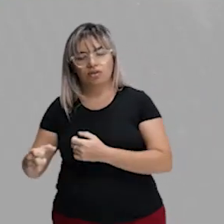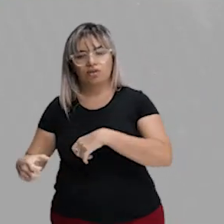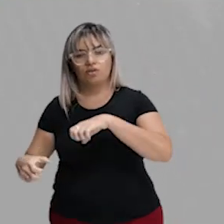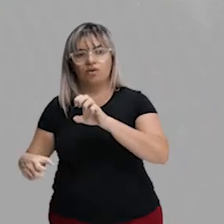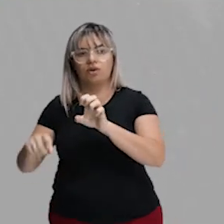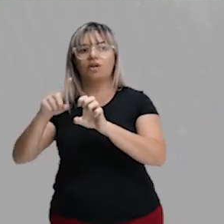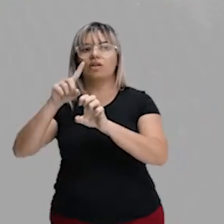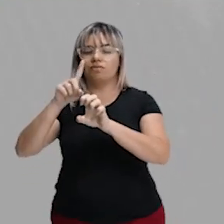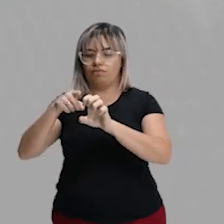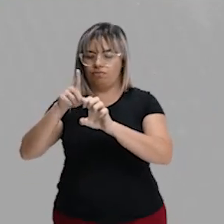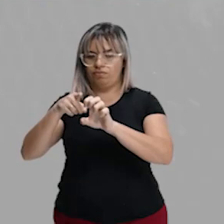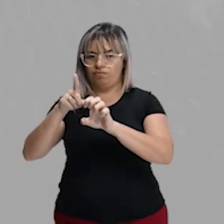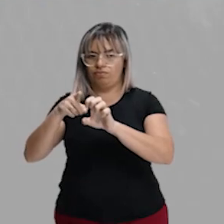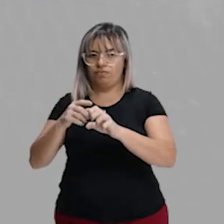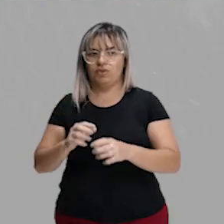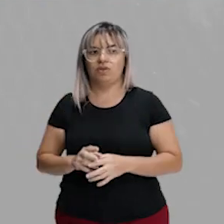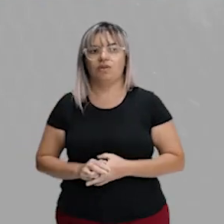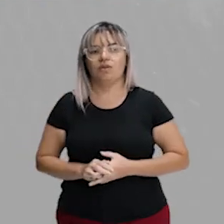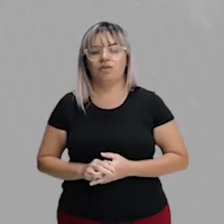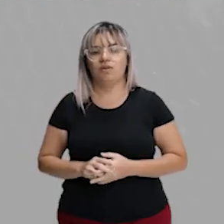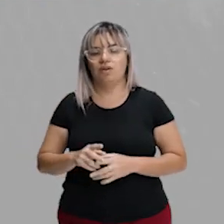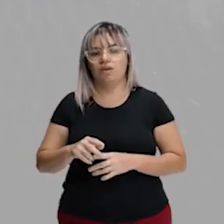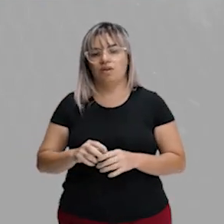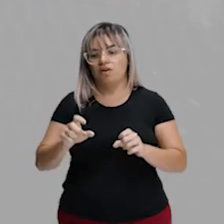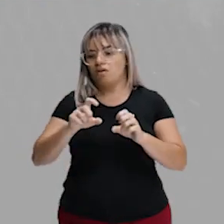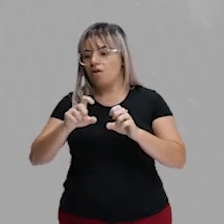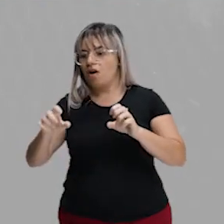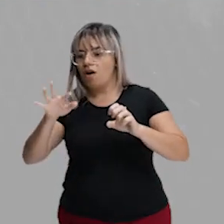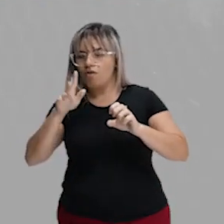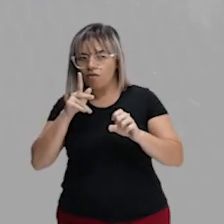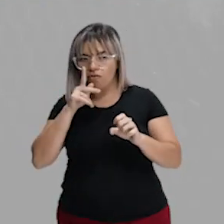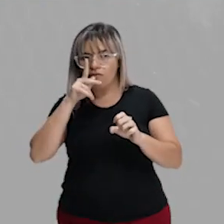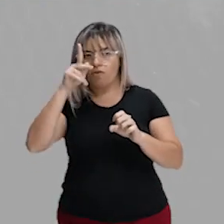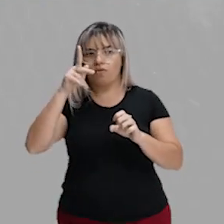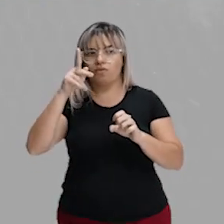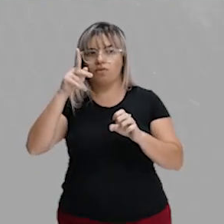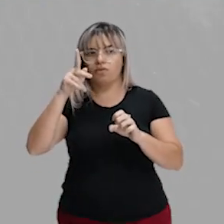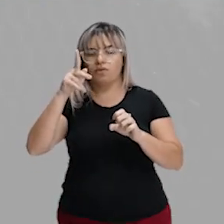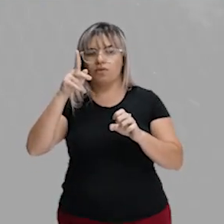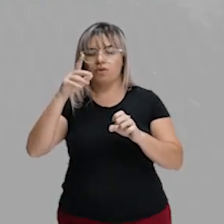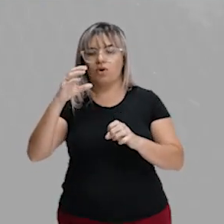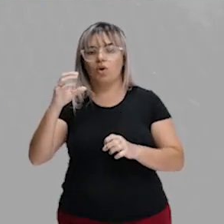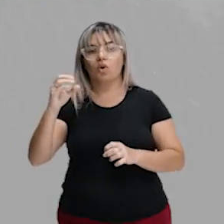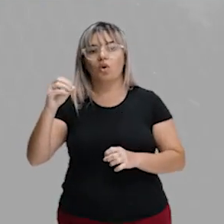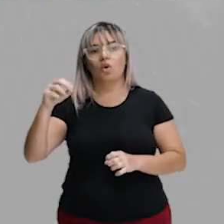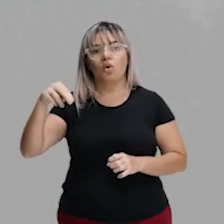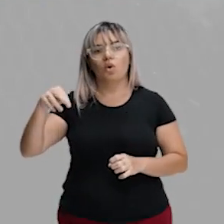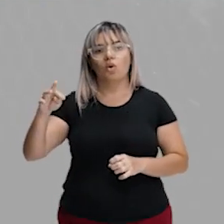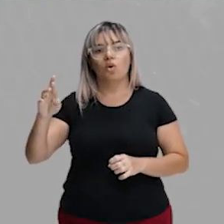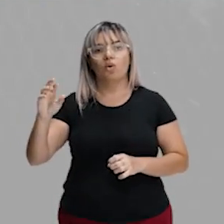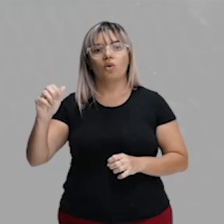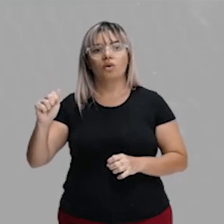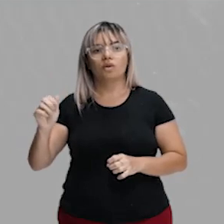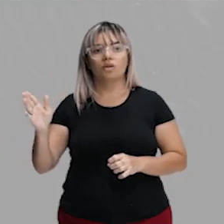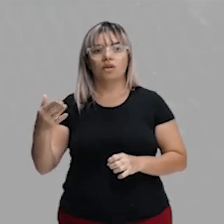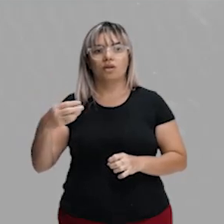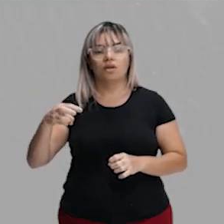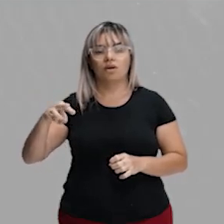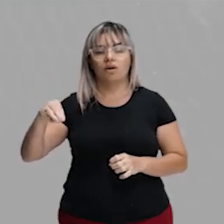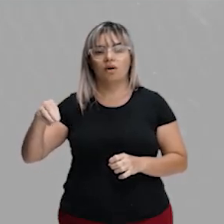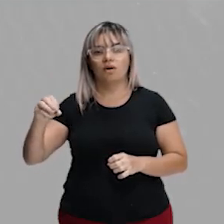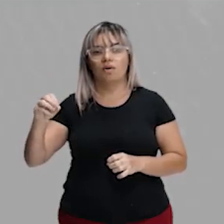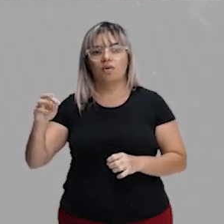se transforma em força contra motriz